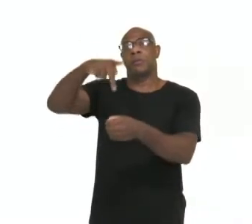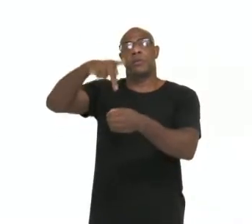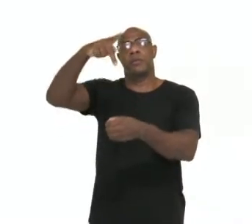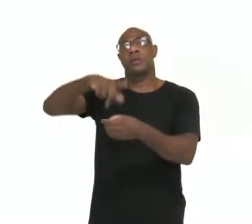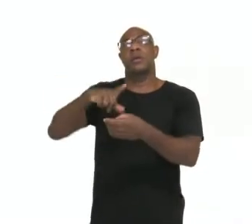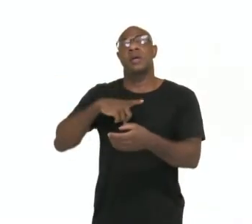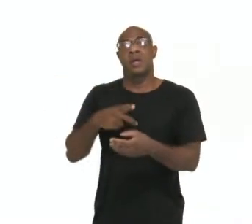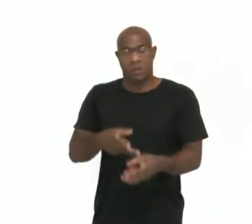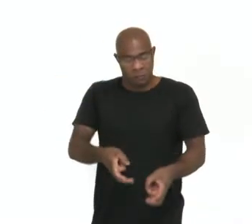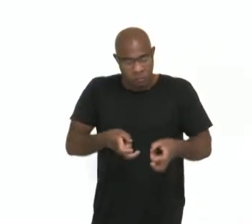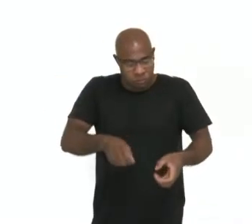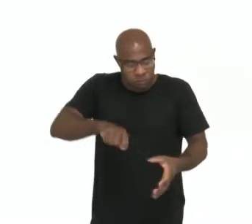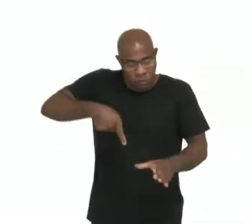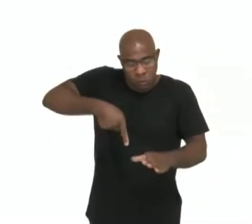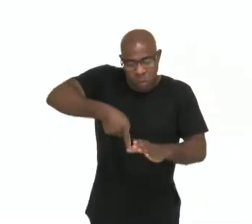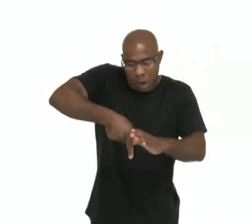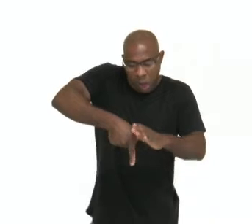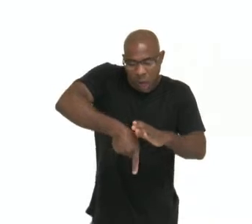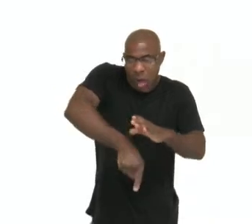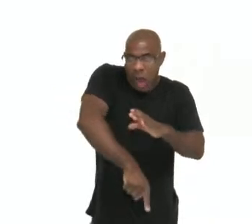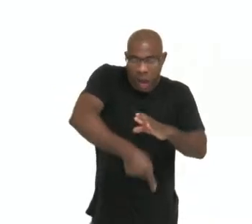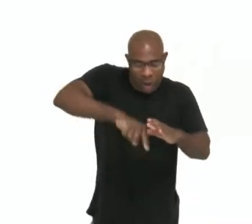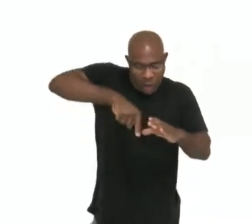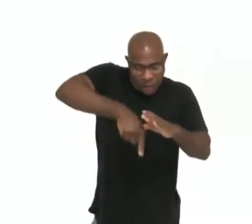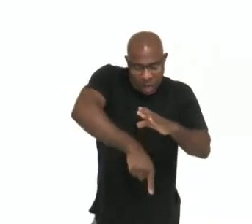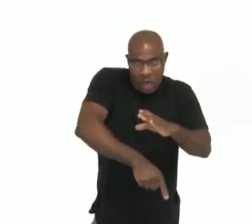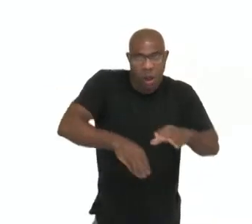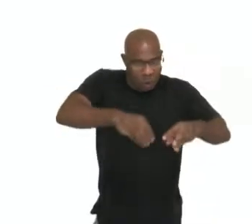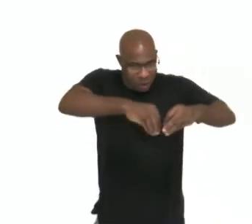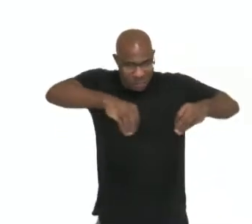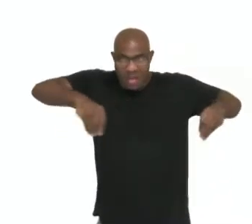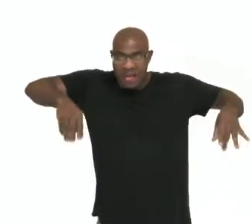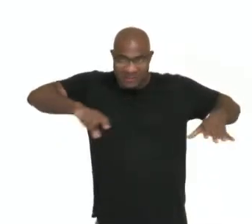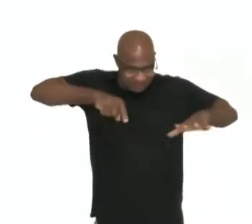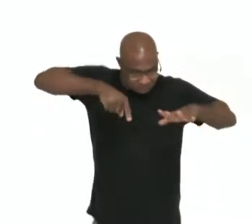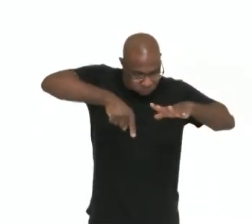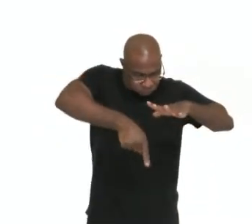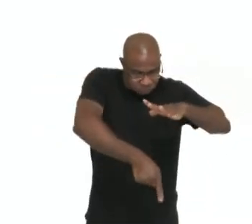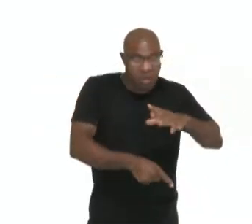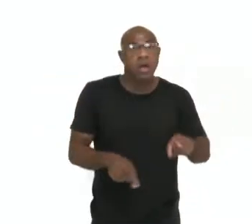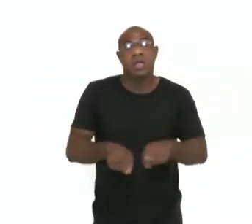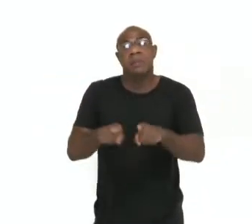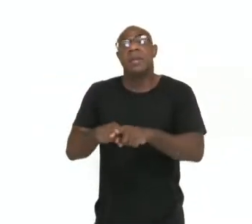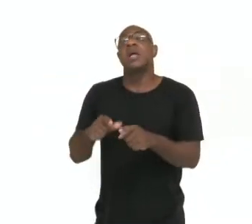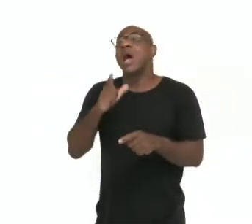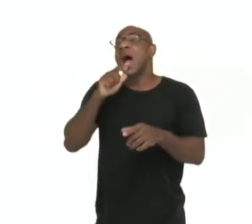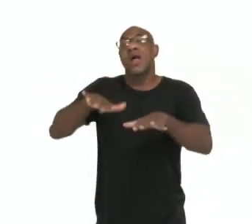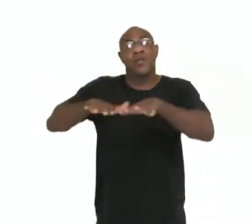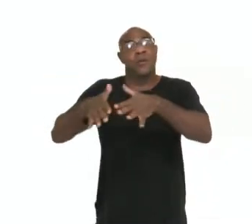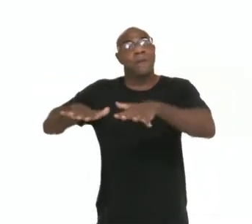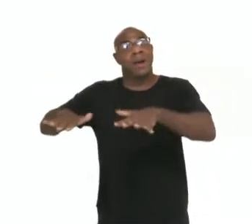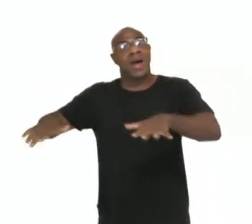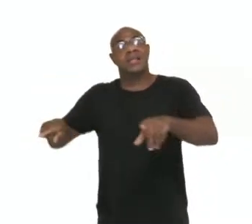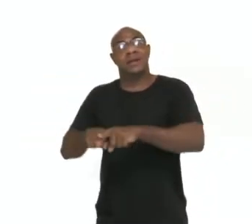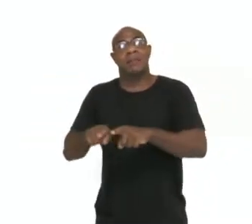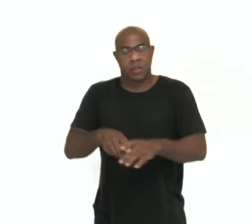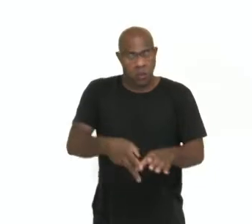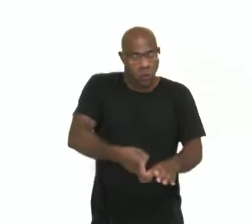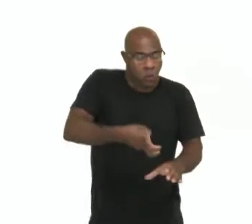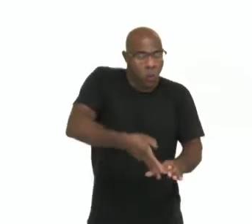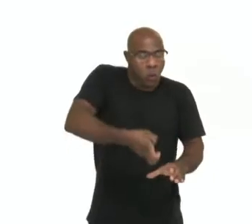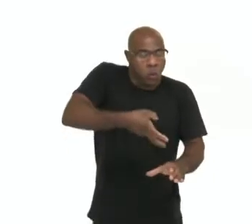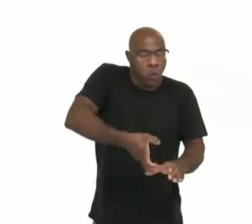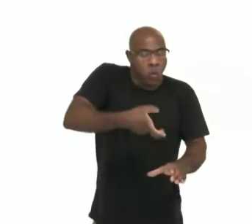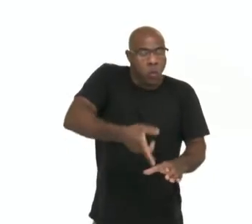de perfurações no solo, no Brasil principalmente em áreas no mar, e levado a refinarias onde é transformado